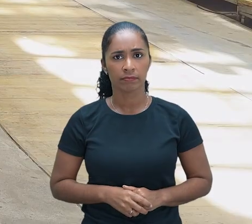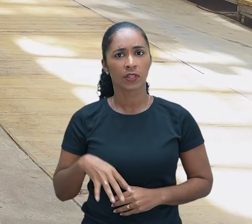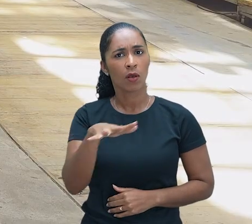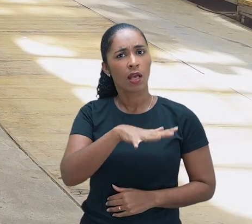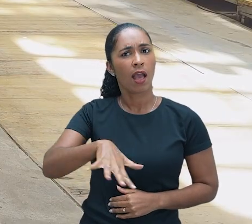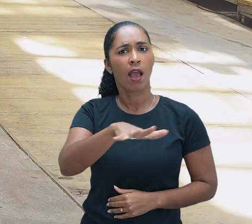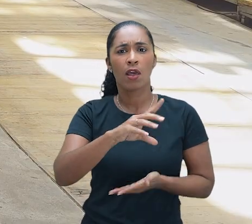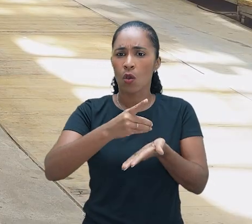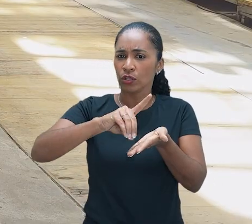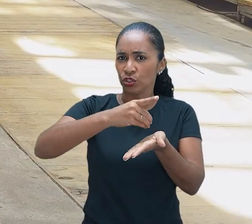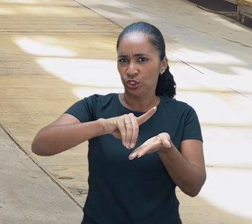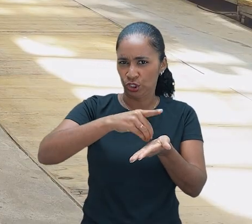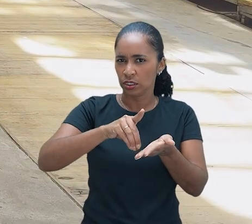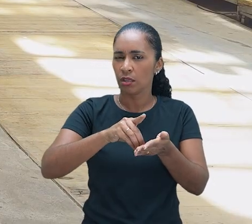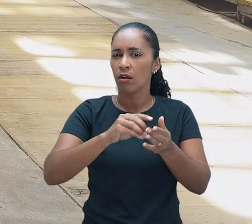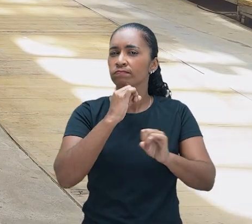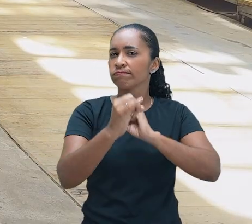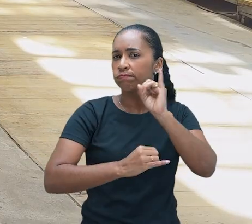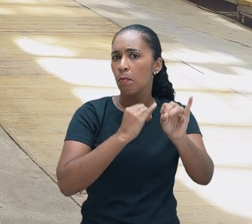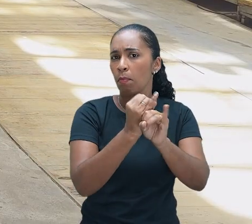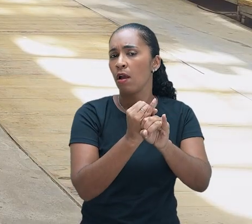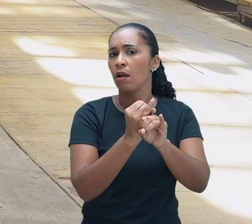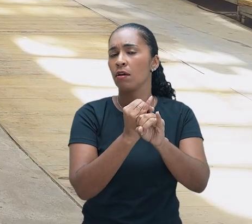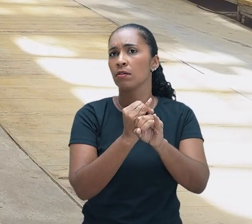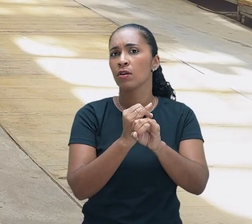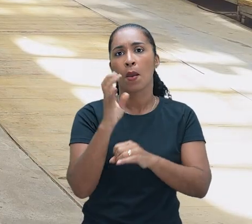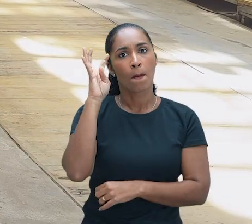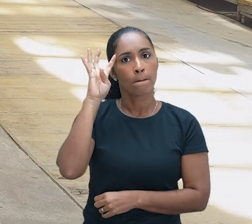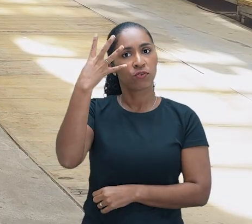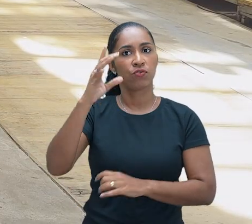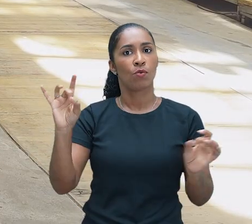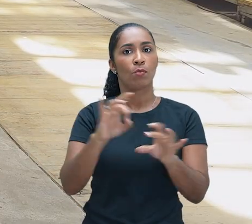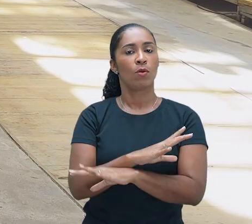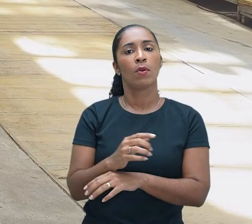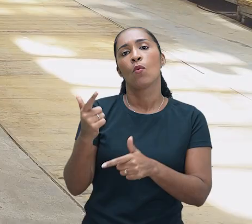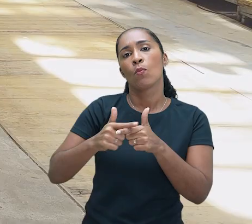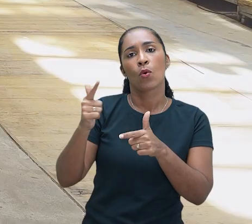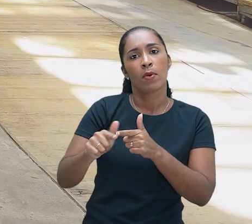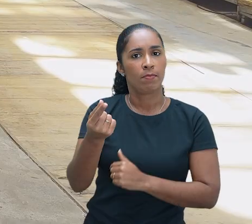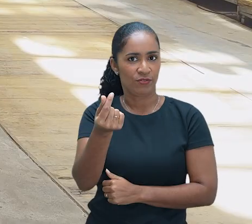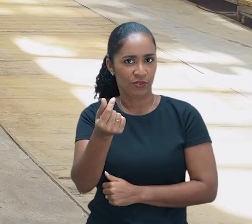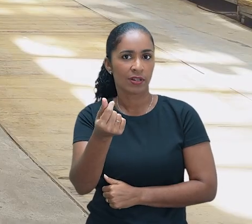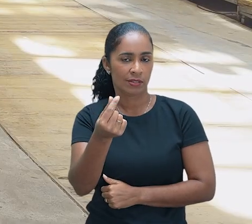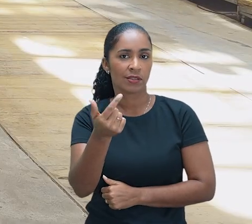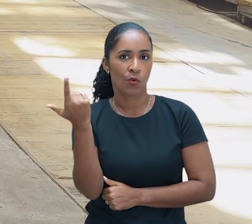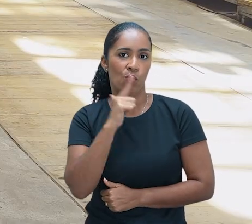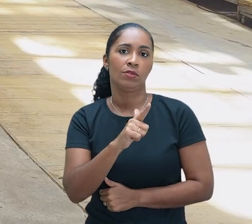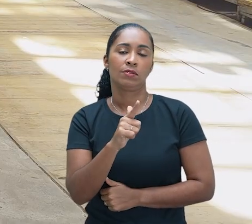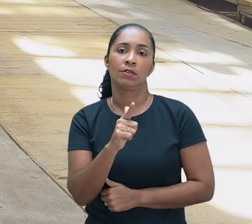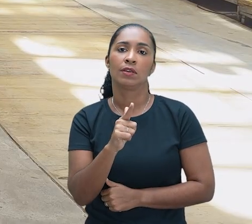no digital foi um pouco assim de resolver essa questão financeira e também